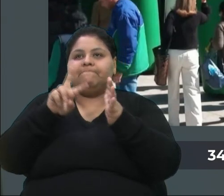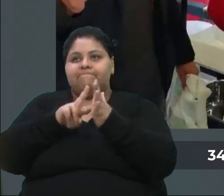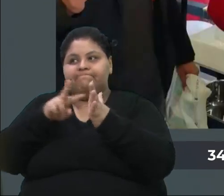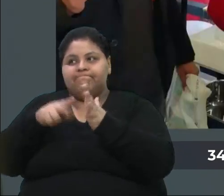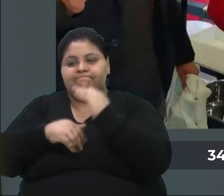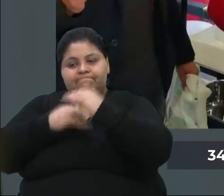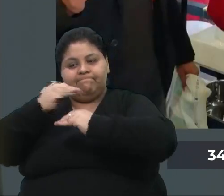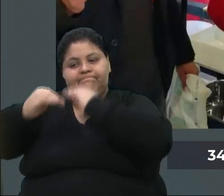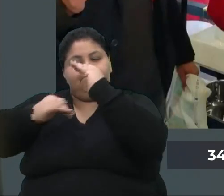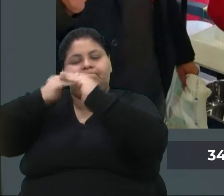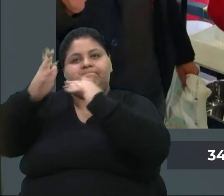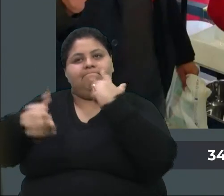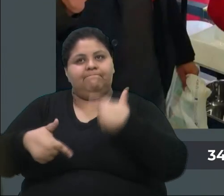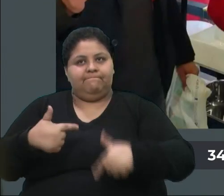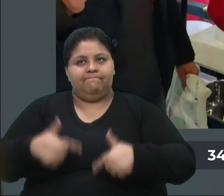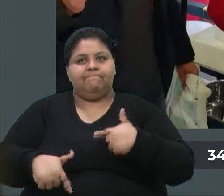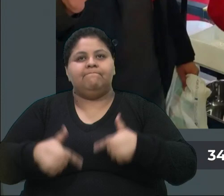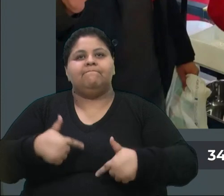emprego,